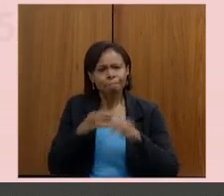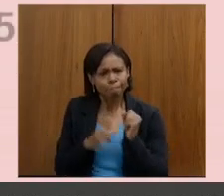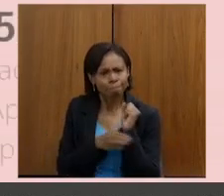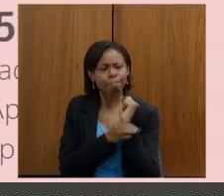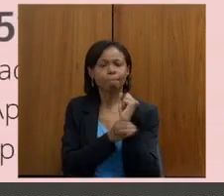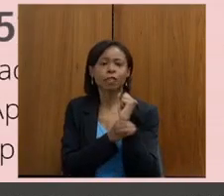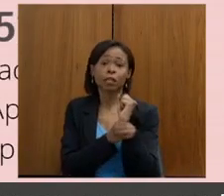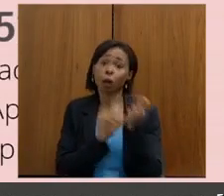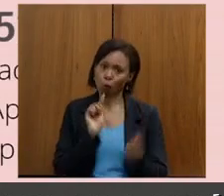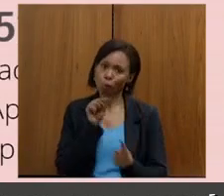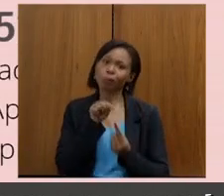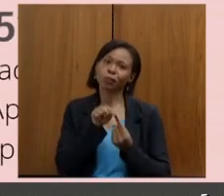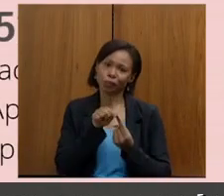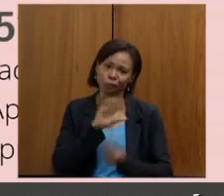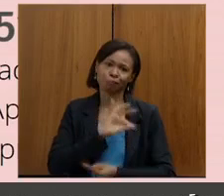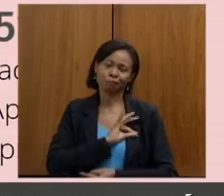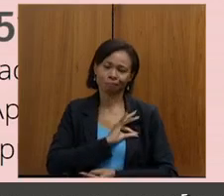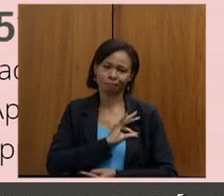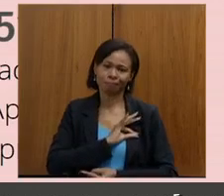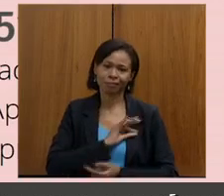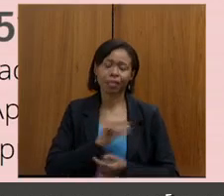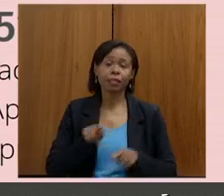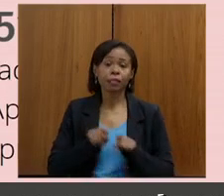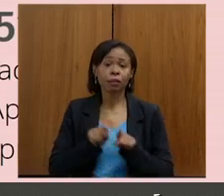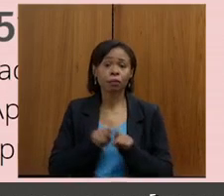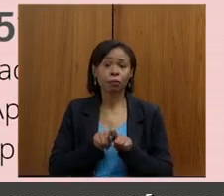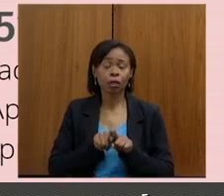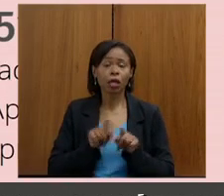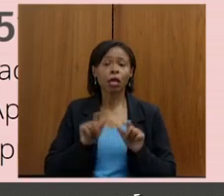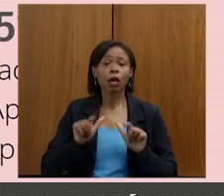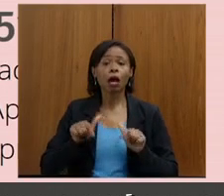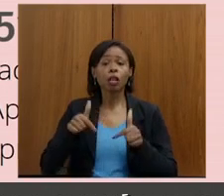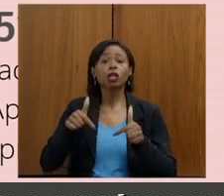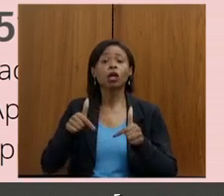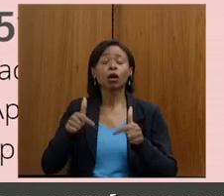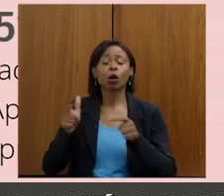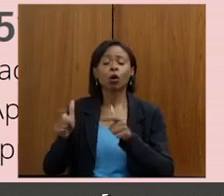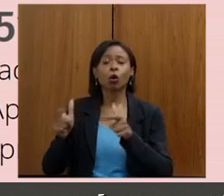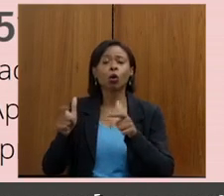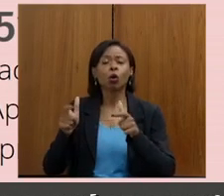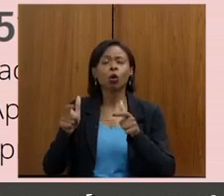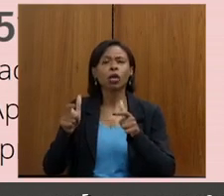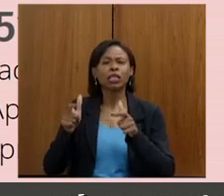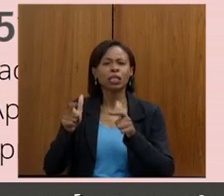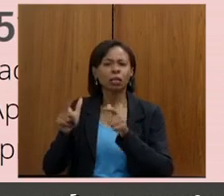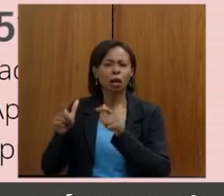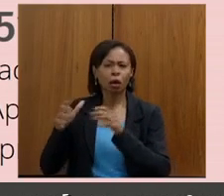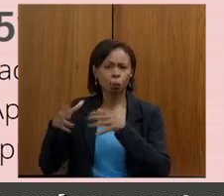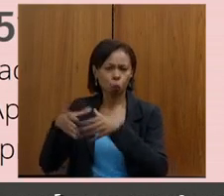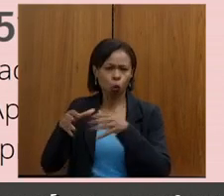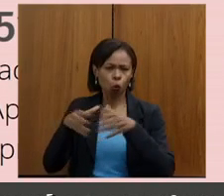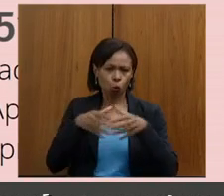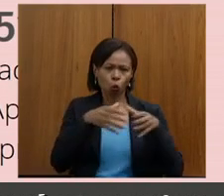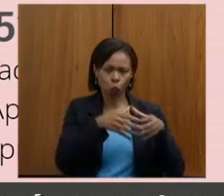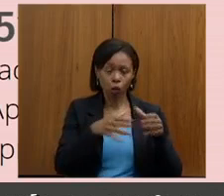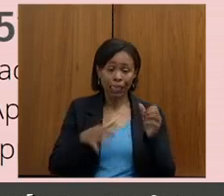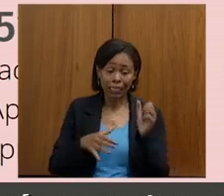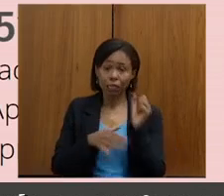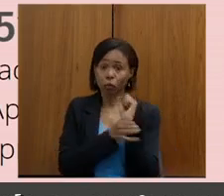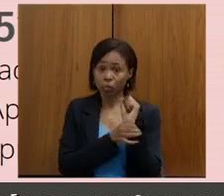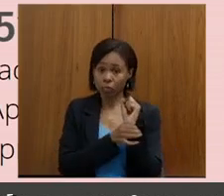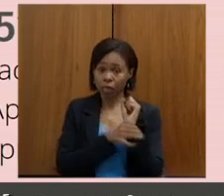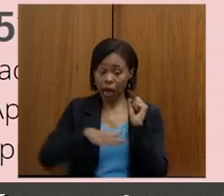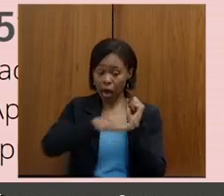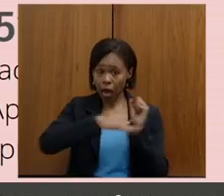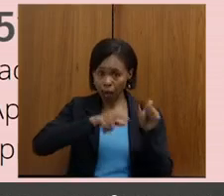grande né que é o nosso objetivo nosso foco aí nós fizemos a atuação em mais três vezes o primeiro deles é a segurança na área